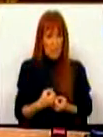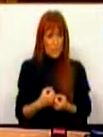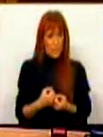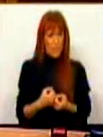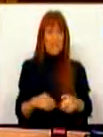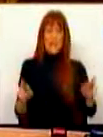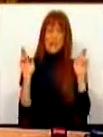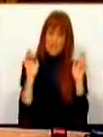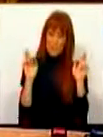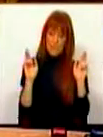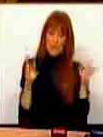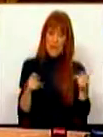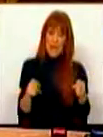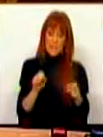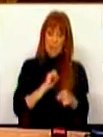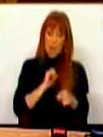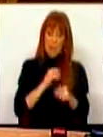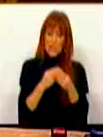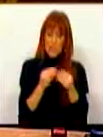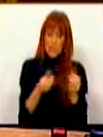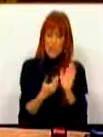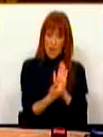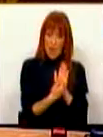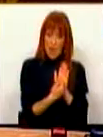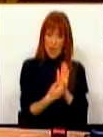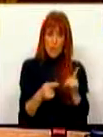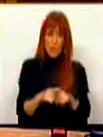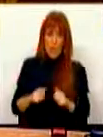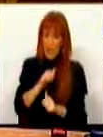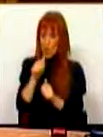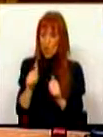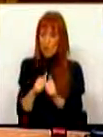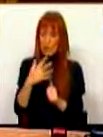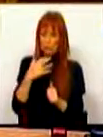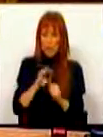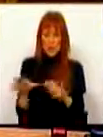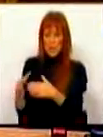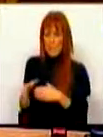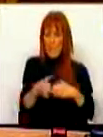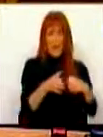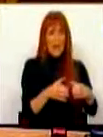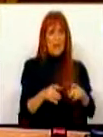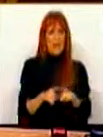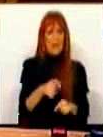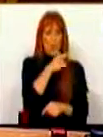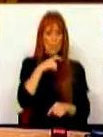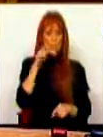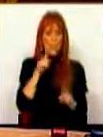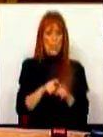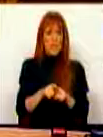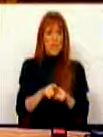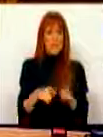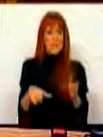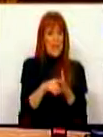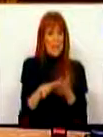E esperamos que esta nossa resolução seja acompanhada por todas as bancadas, com o compromisso de, após a lei